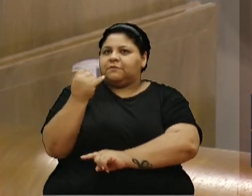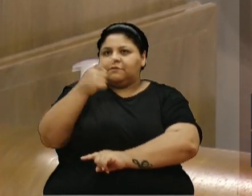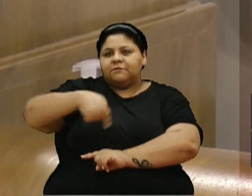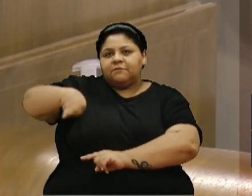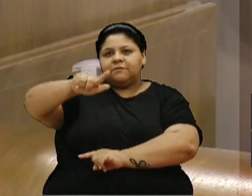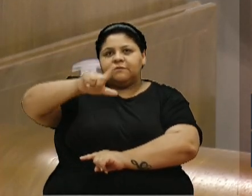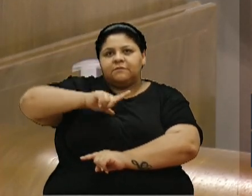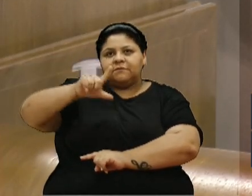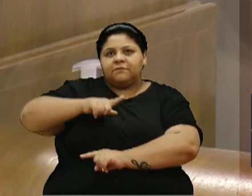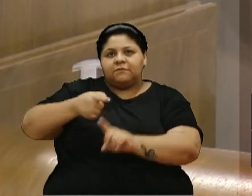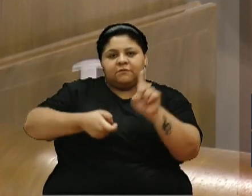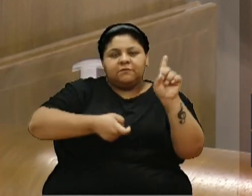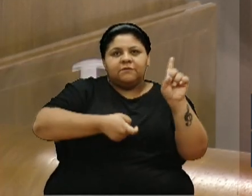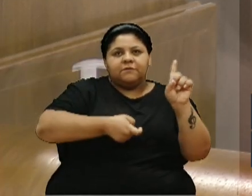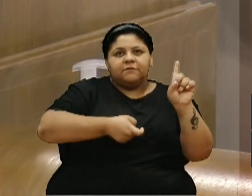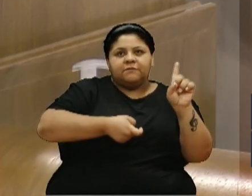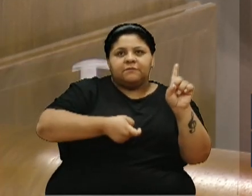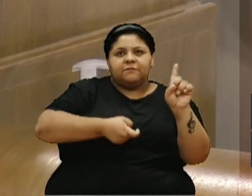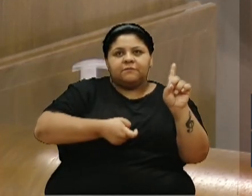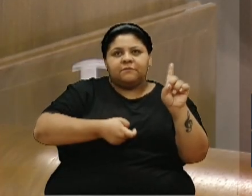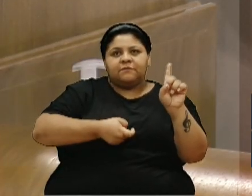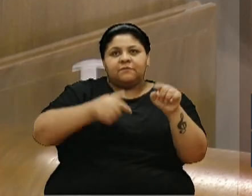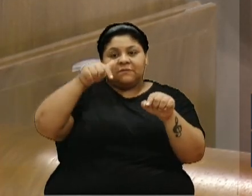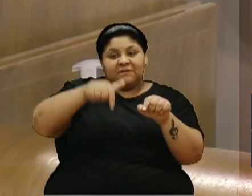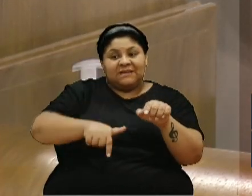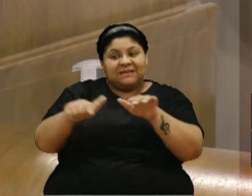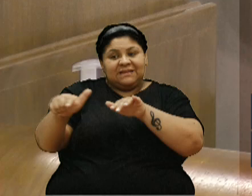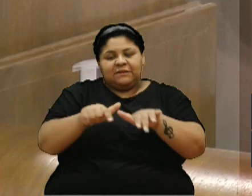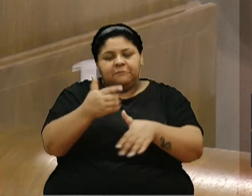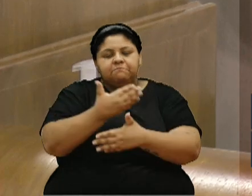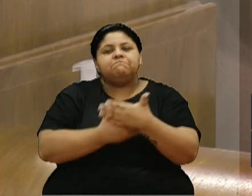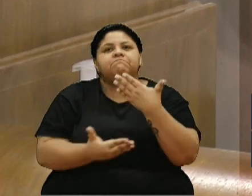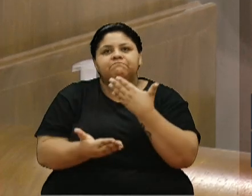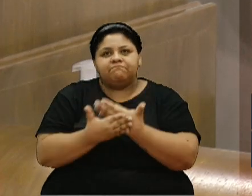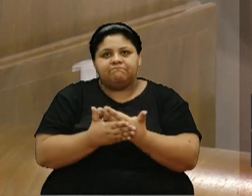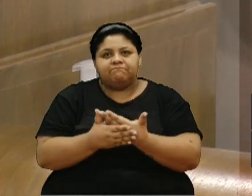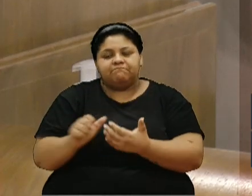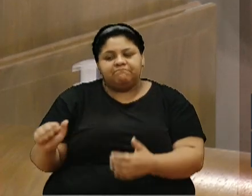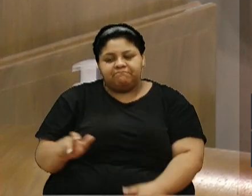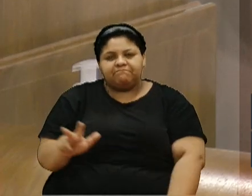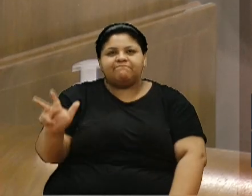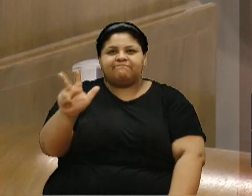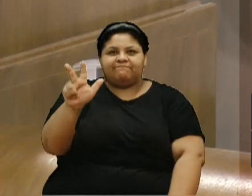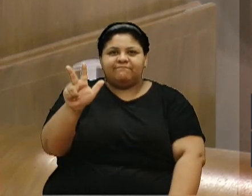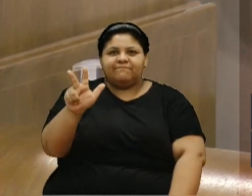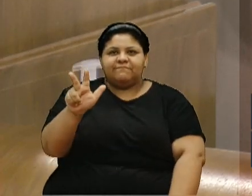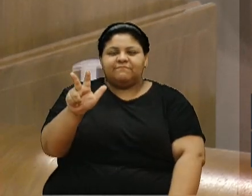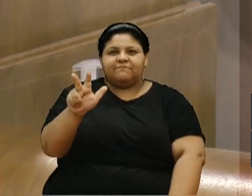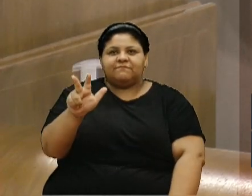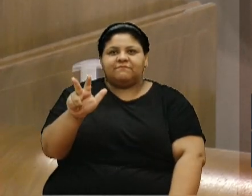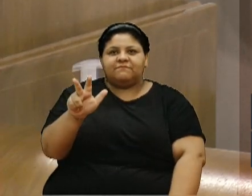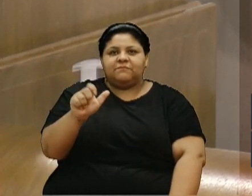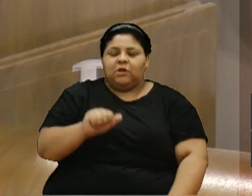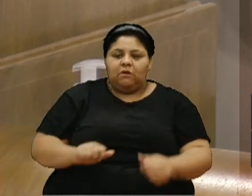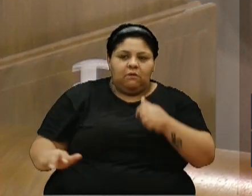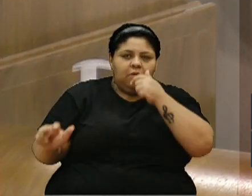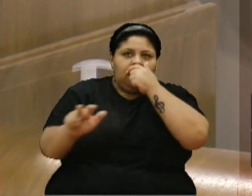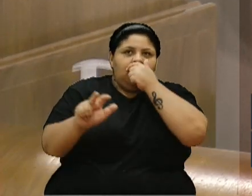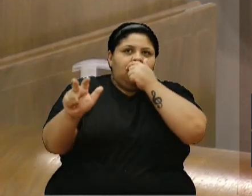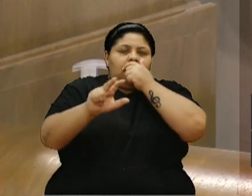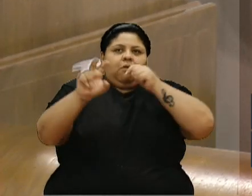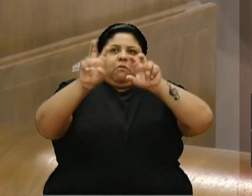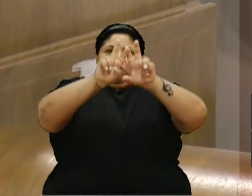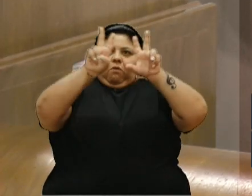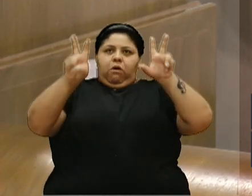nós teremos que nós teremos durante essa semana inteira para valorizar essa questão, para valorizar essa pauta,